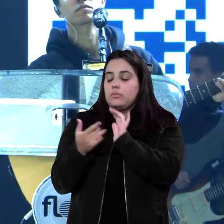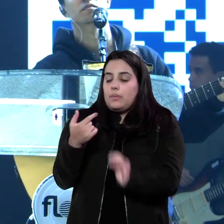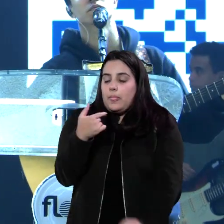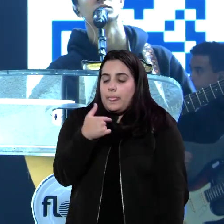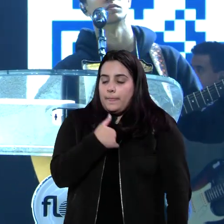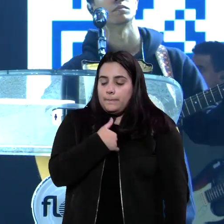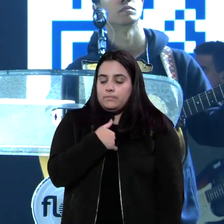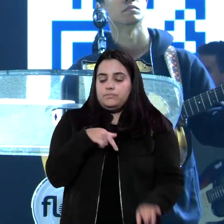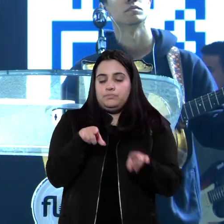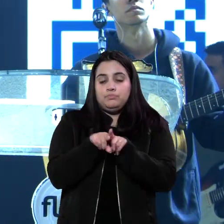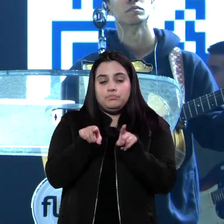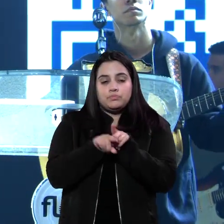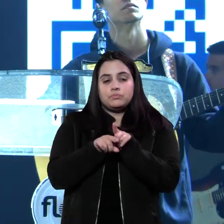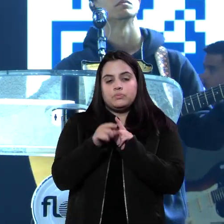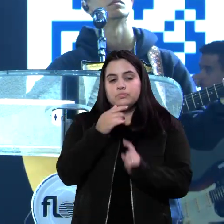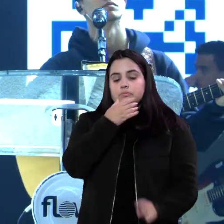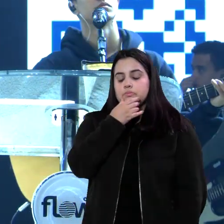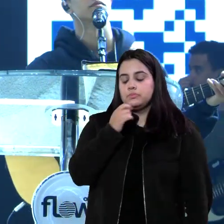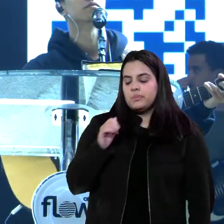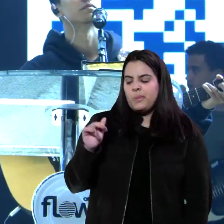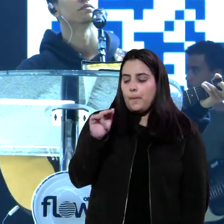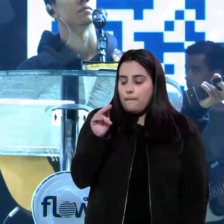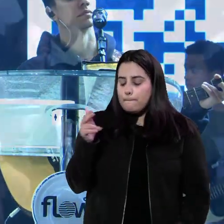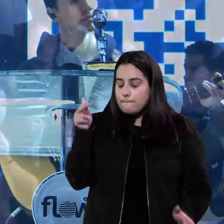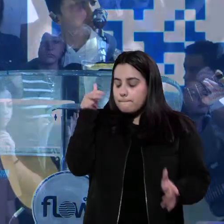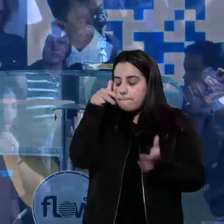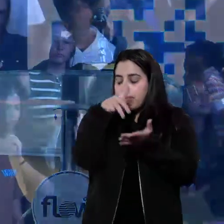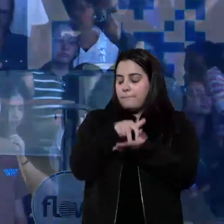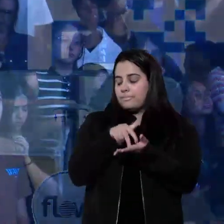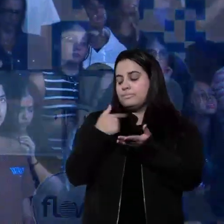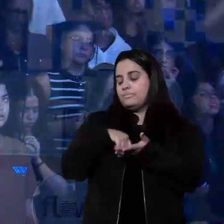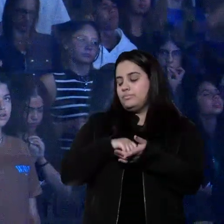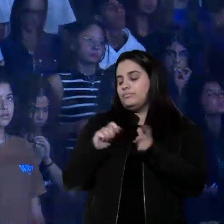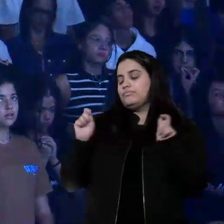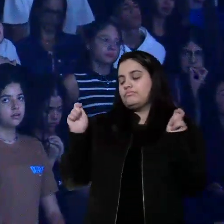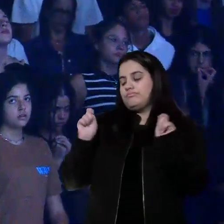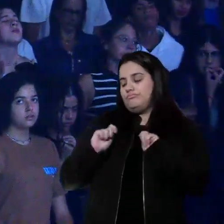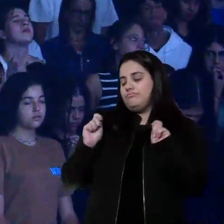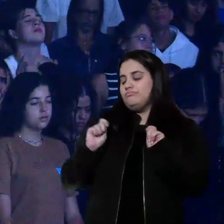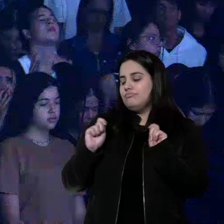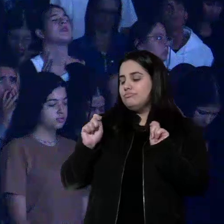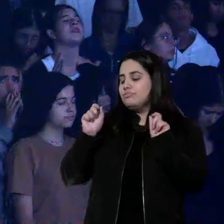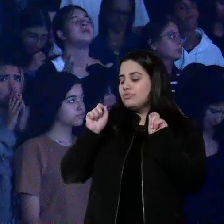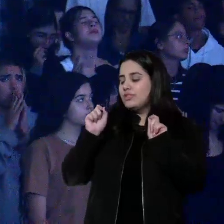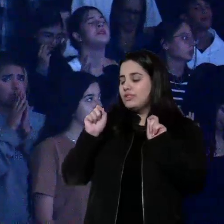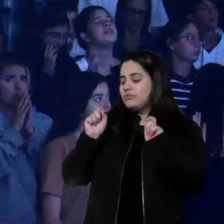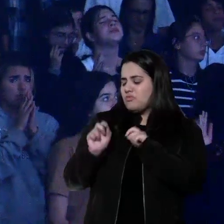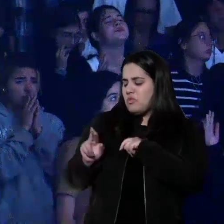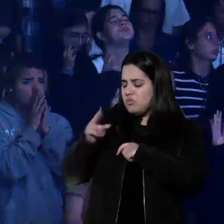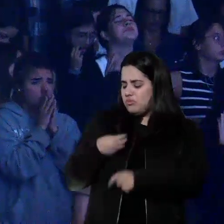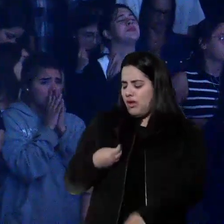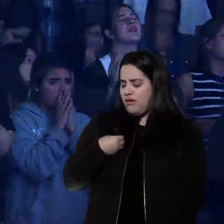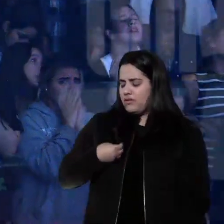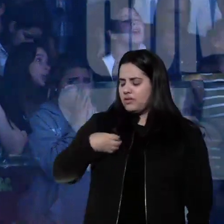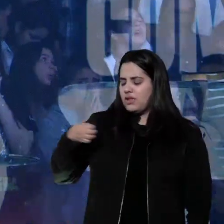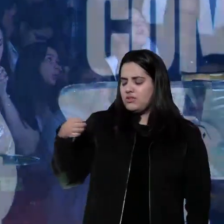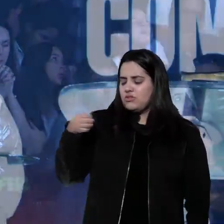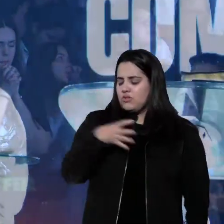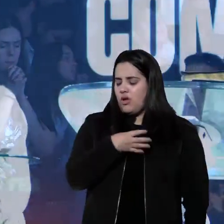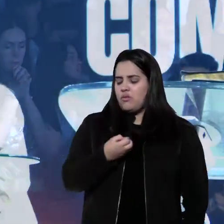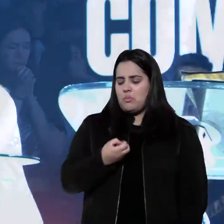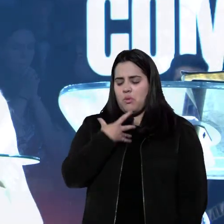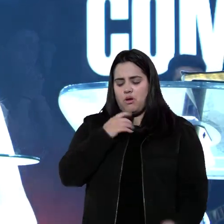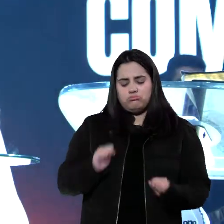meus irmãos que estamos de pé aqui, possamos tomar posse da vida nova,